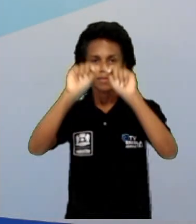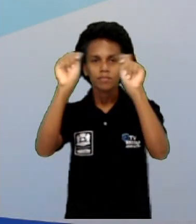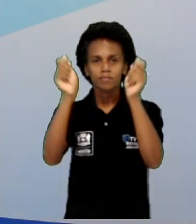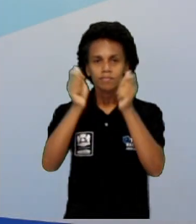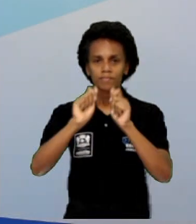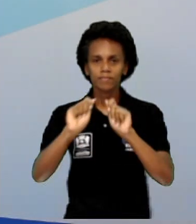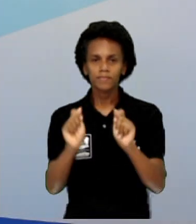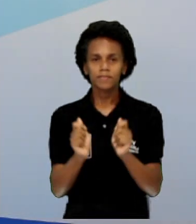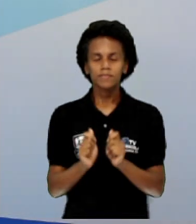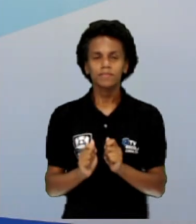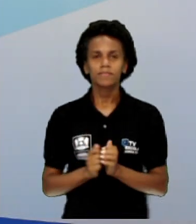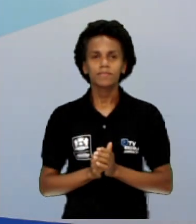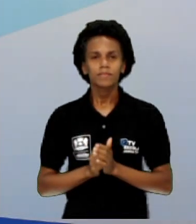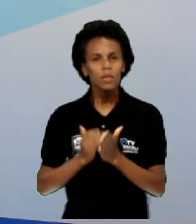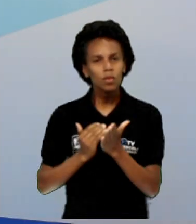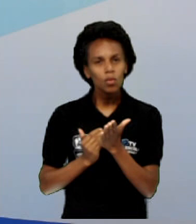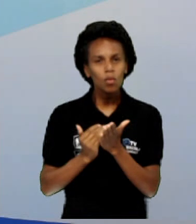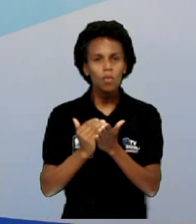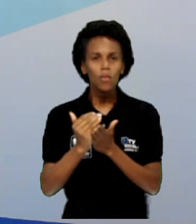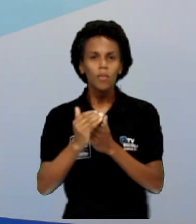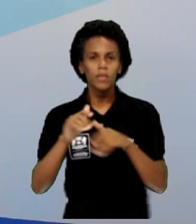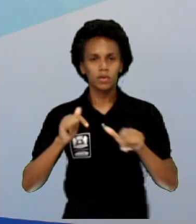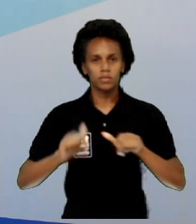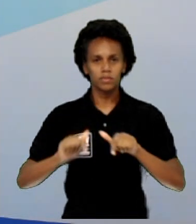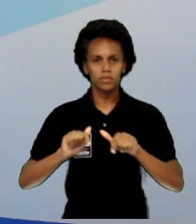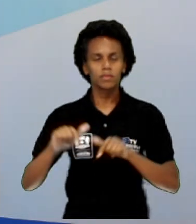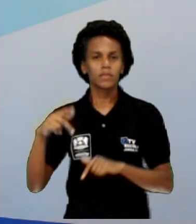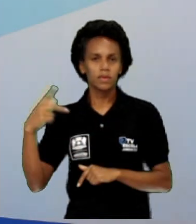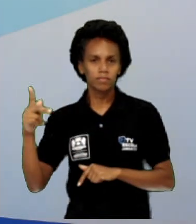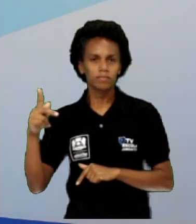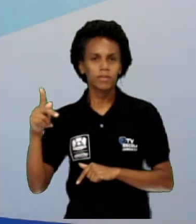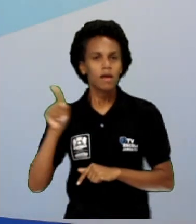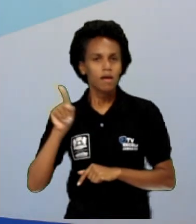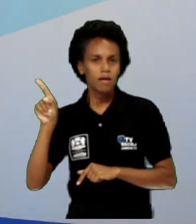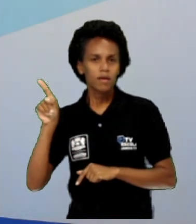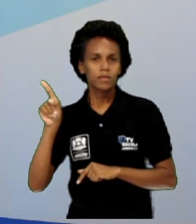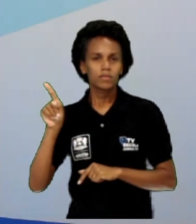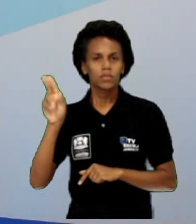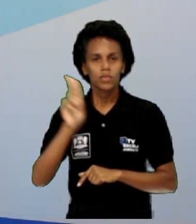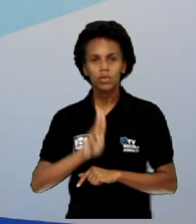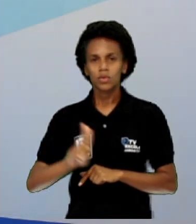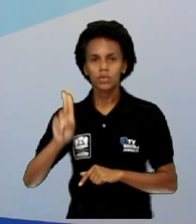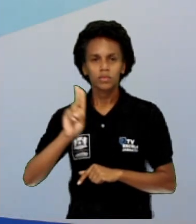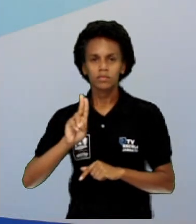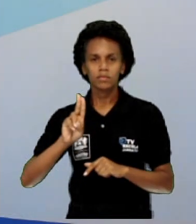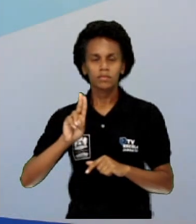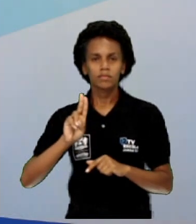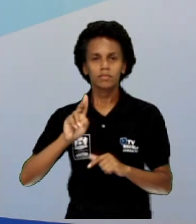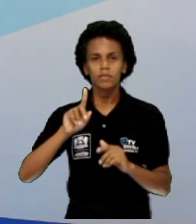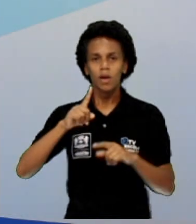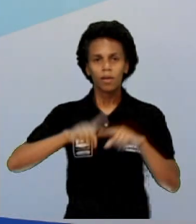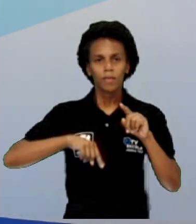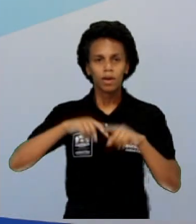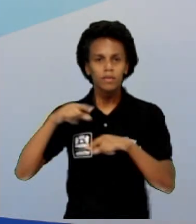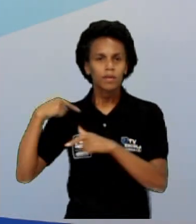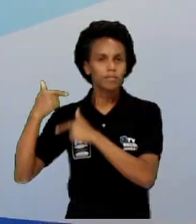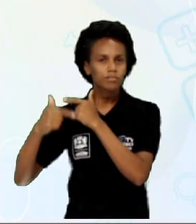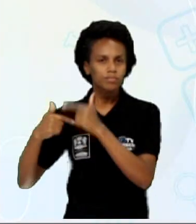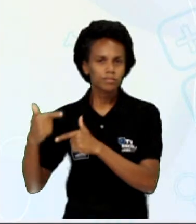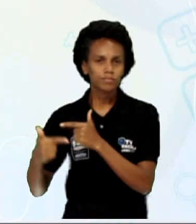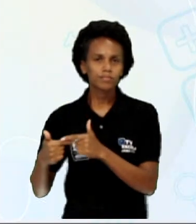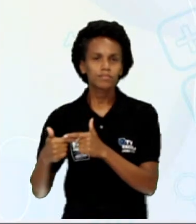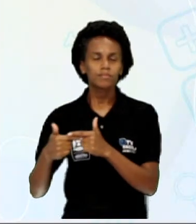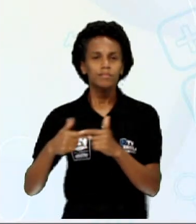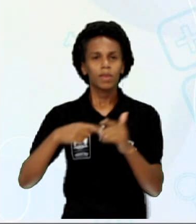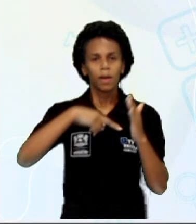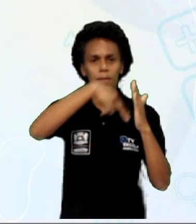sua carreira, ele usava os materiais convencionais, que era o pincel e a tinta, e muitas